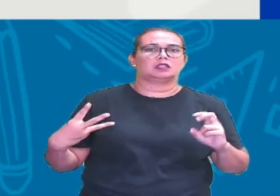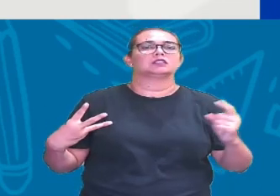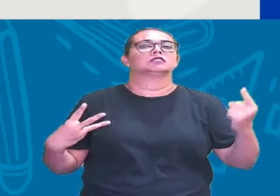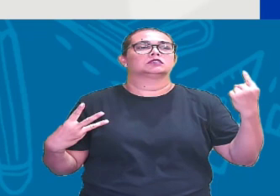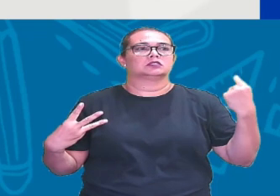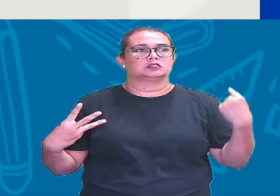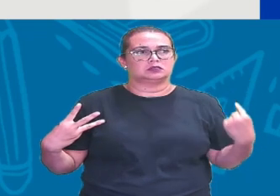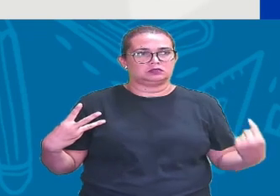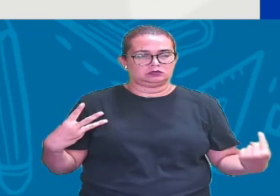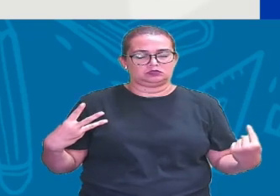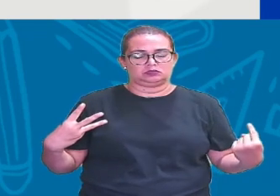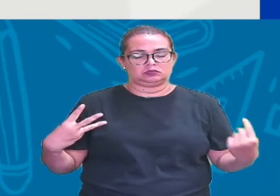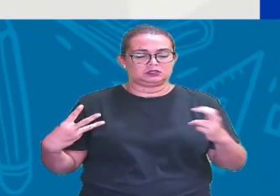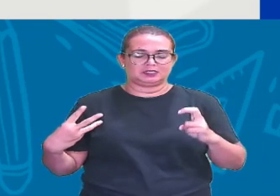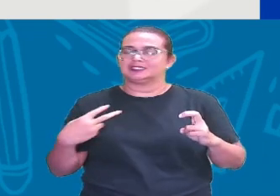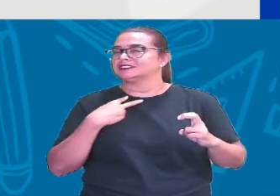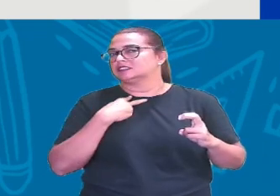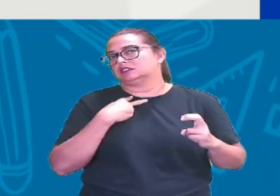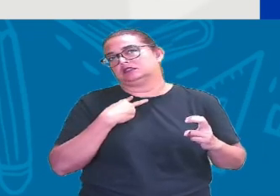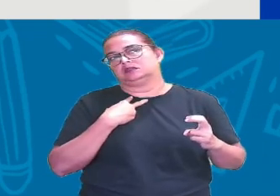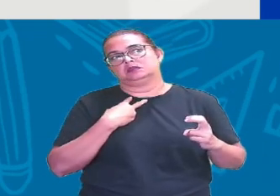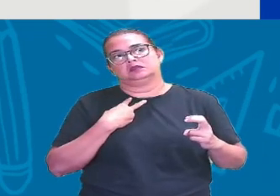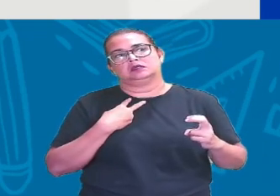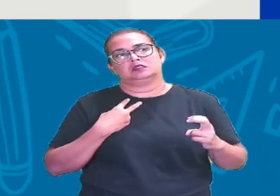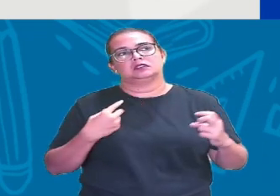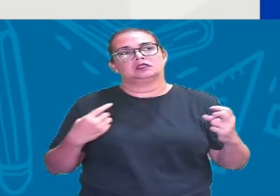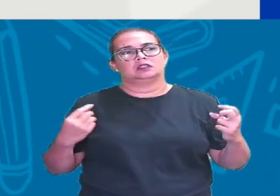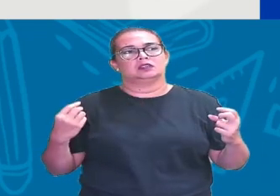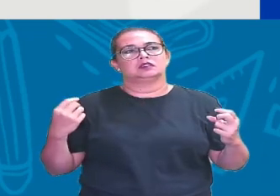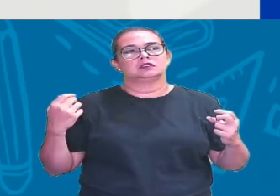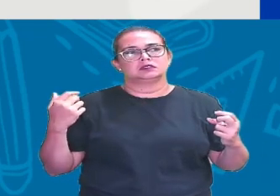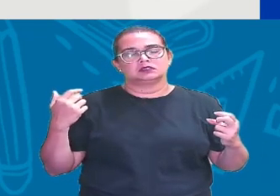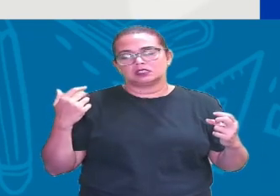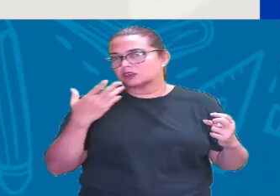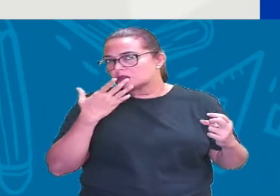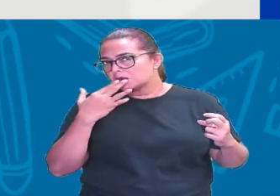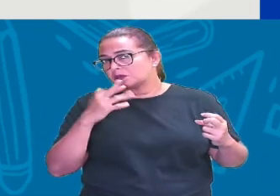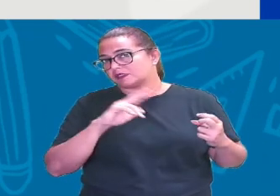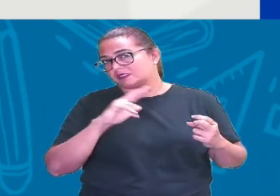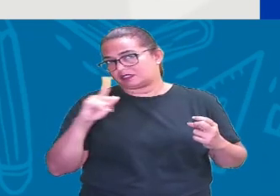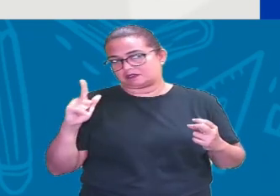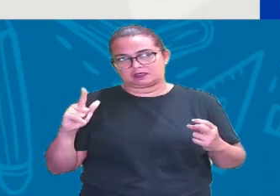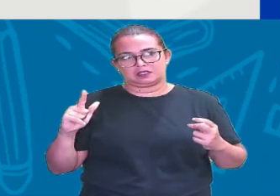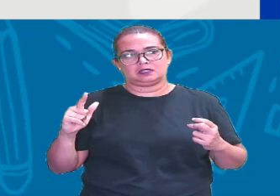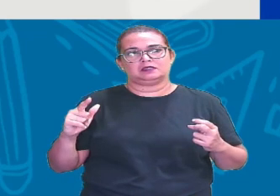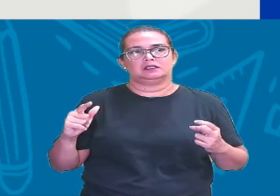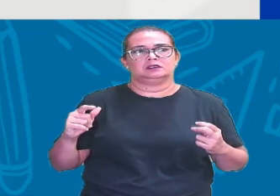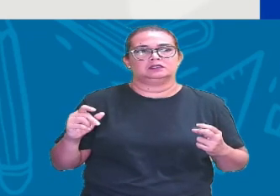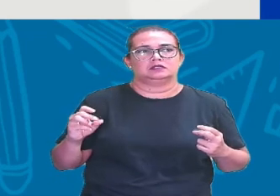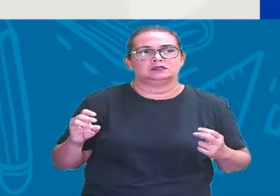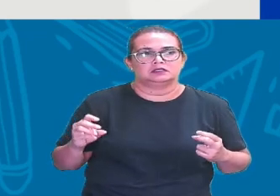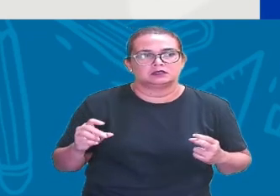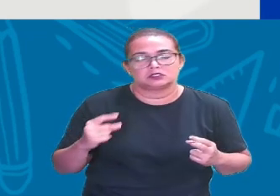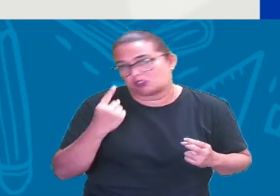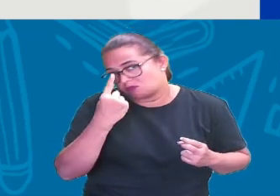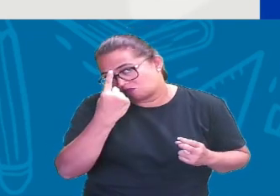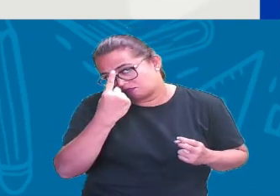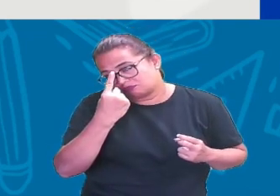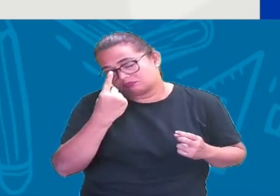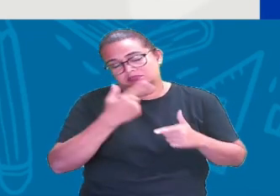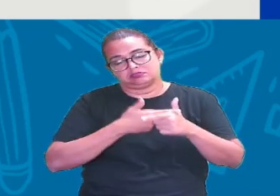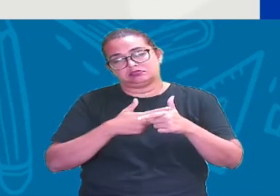eu só posso dividir o 3, não posso dividir o 5. Então, ele fica de uma cozinha diferente, tá certo? Porque ele só vai